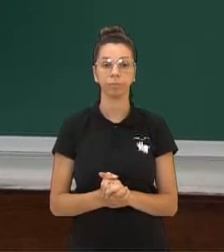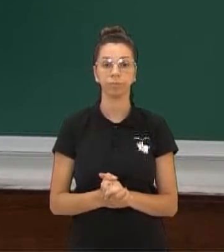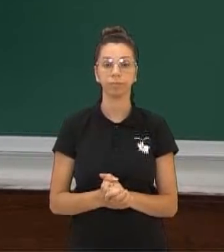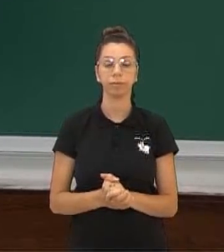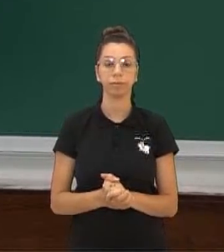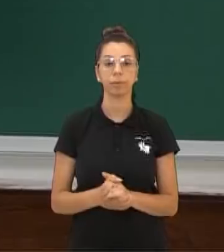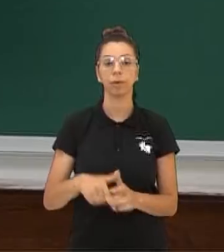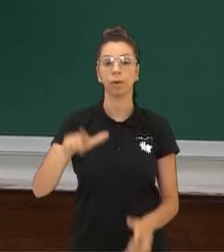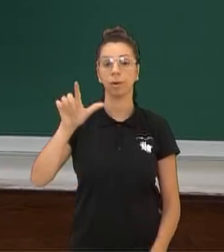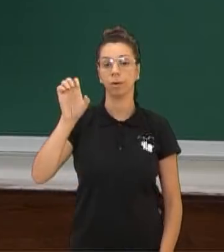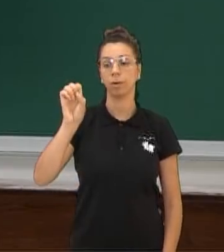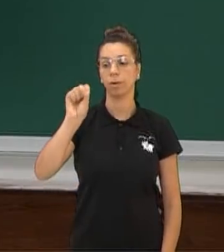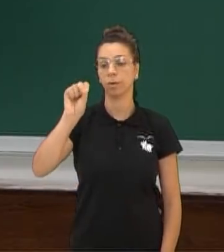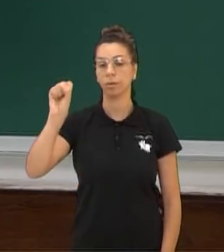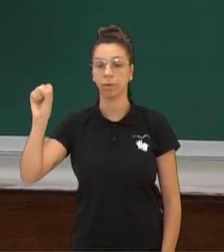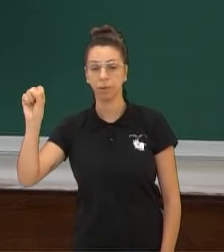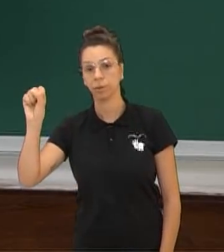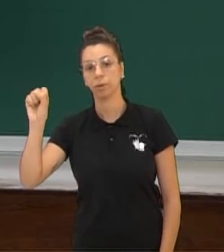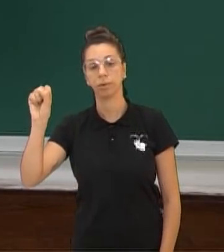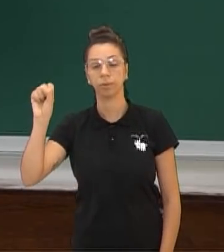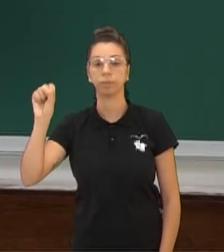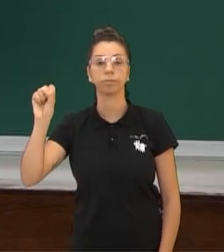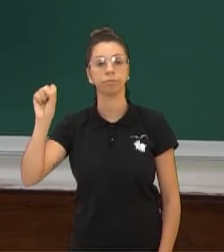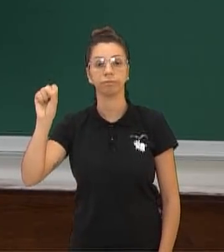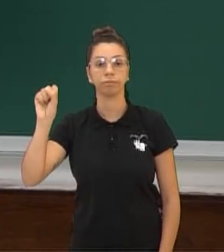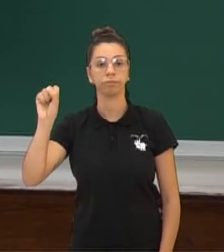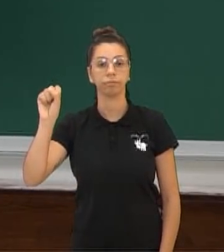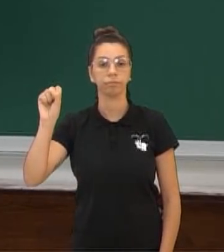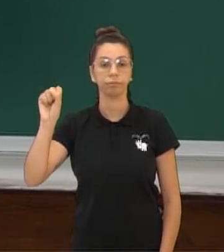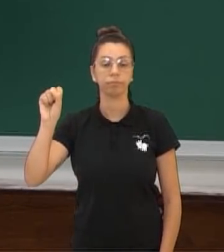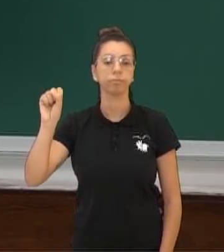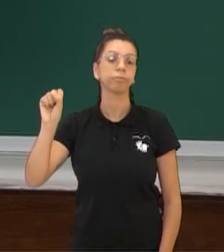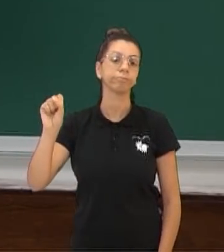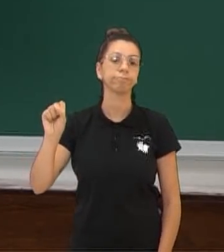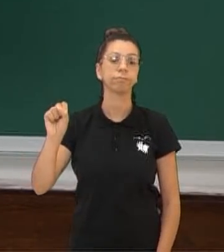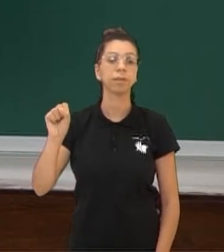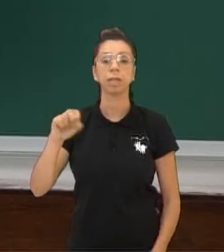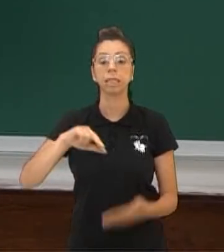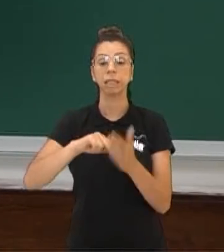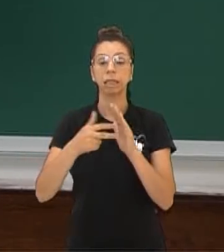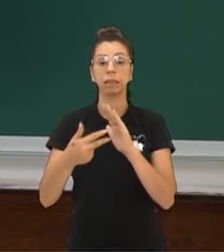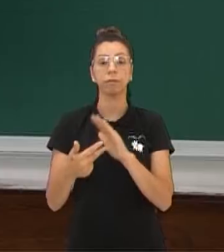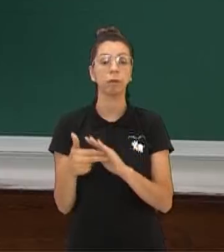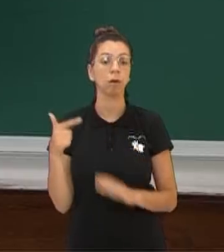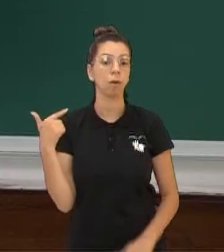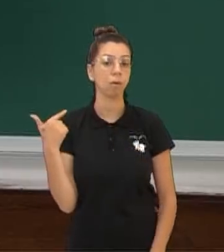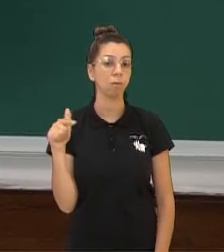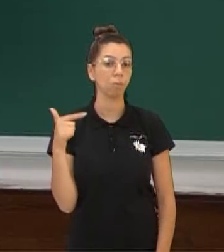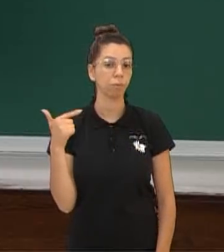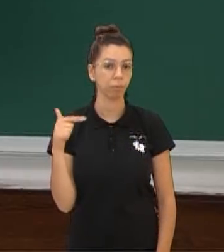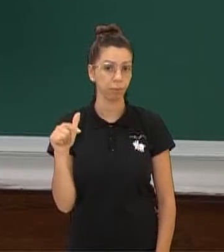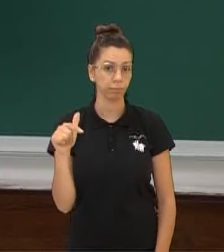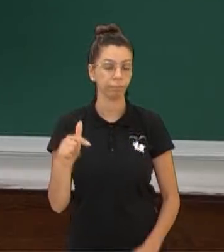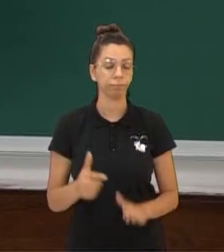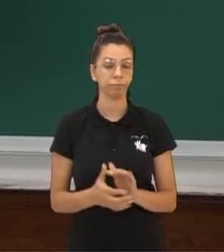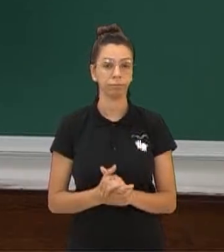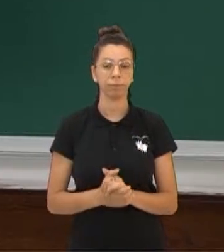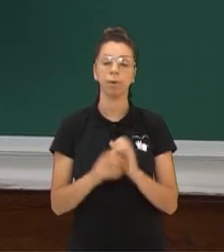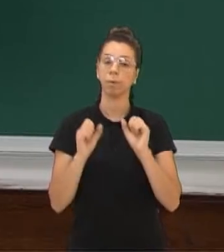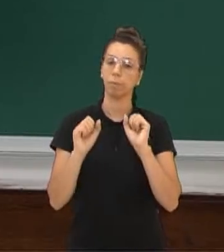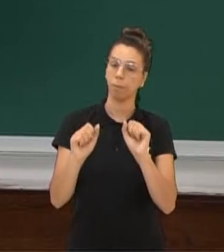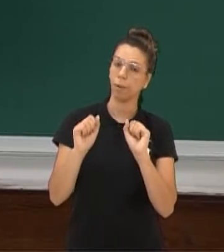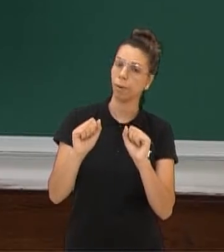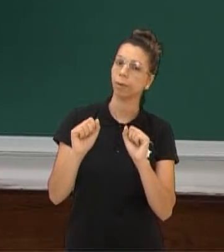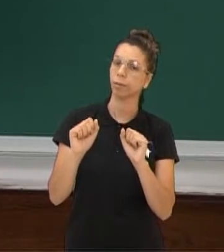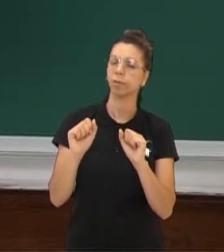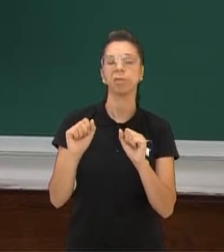speechless. Se speech é fala, less vai ser sem, né? Sem fala. Pode ter em algumas palavras que ele tem o